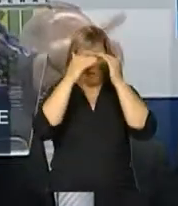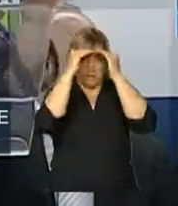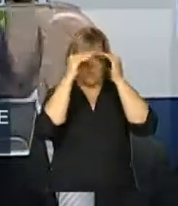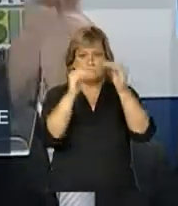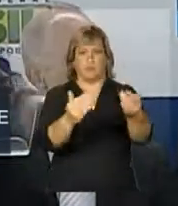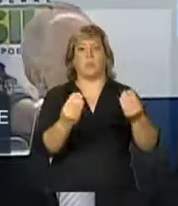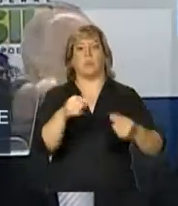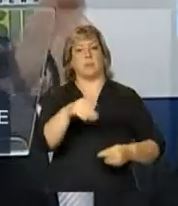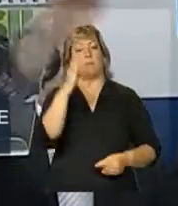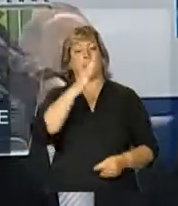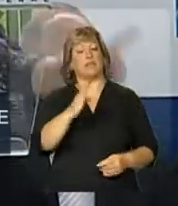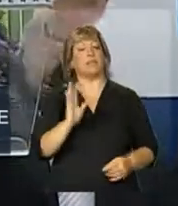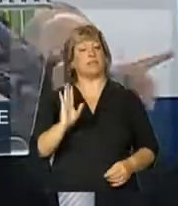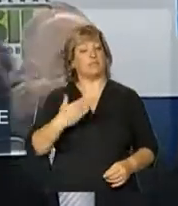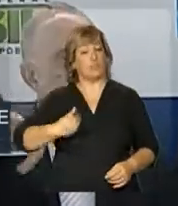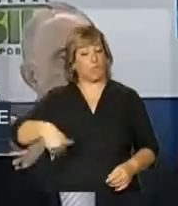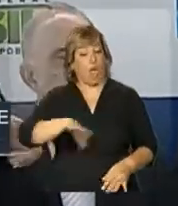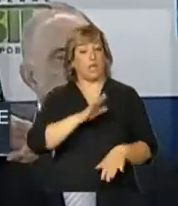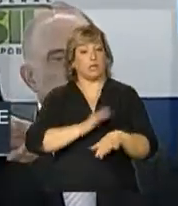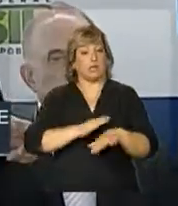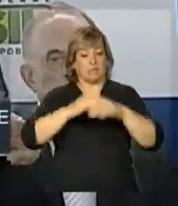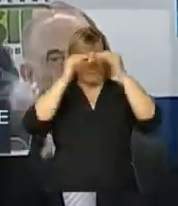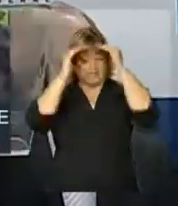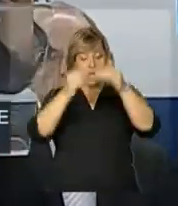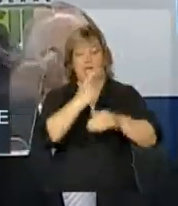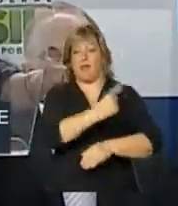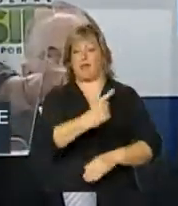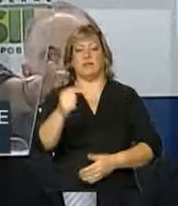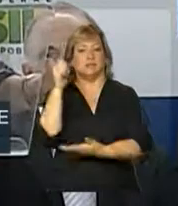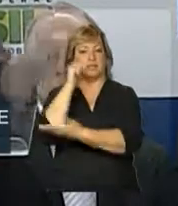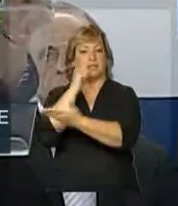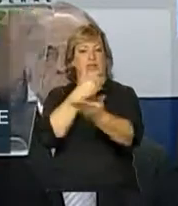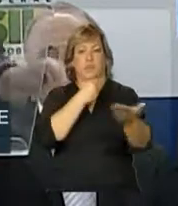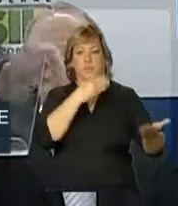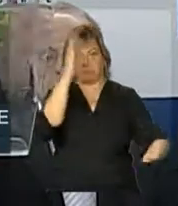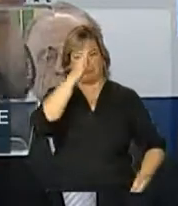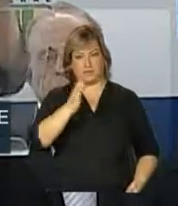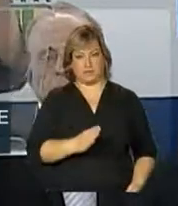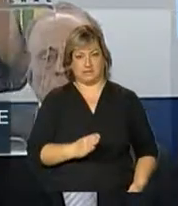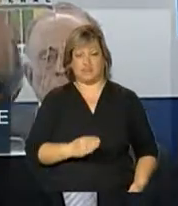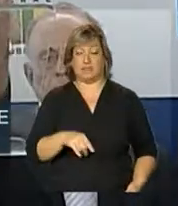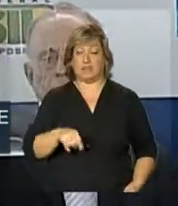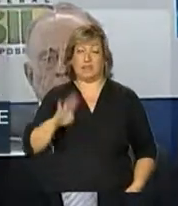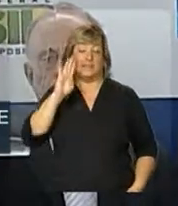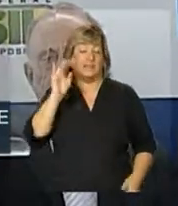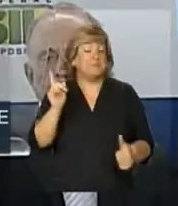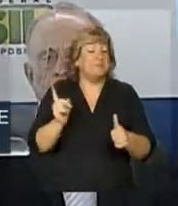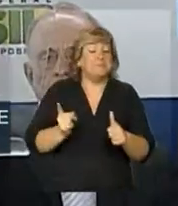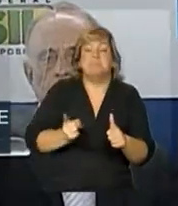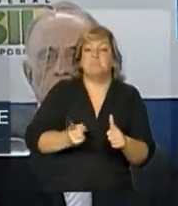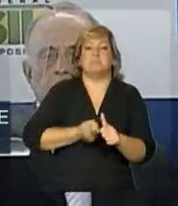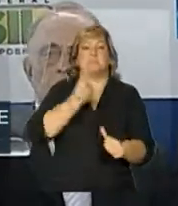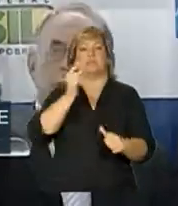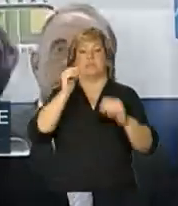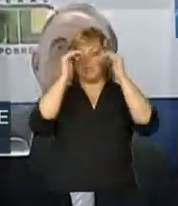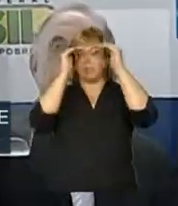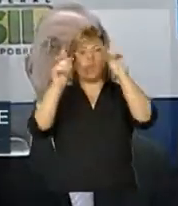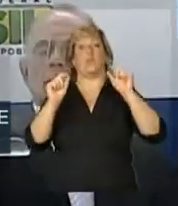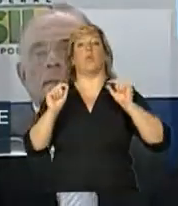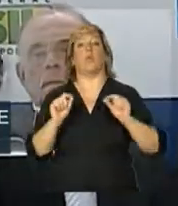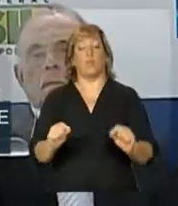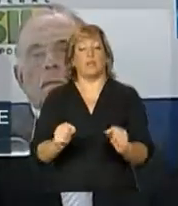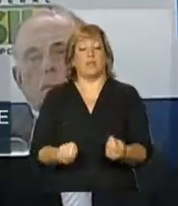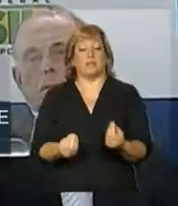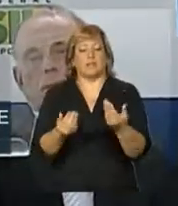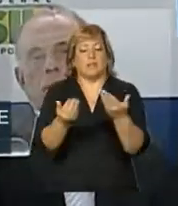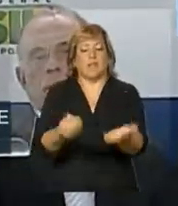respeitar cada brasileiro e cada brasileira. E um dos princípios primeiros do respeito é